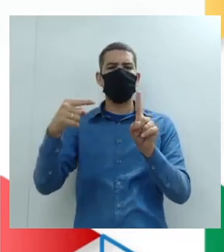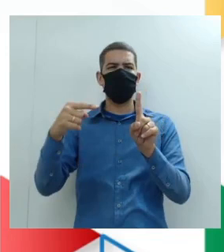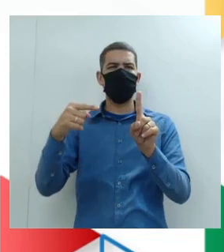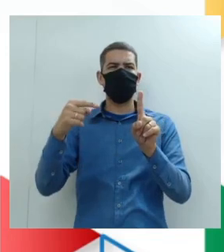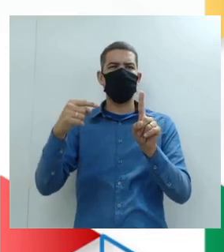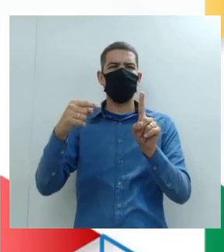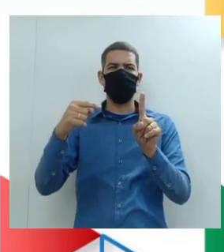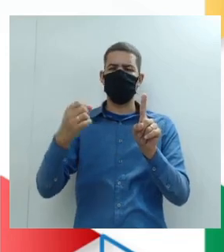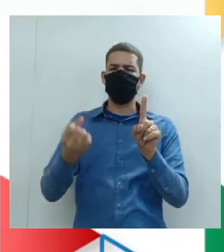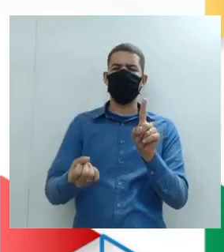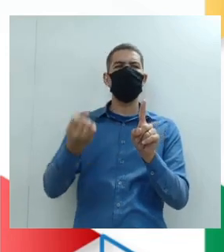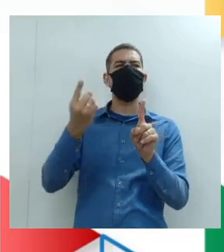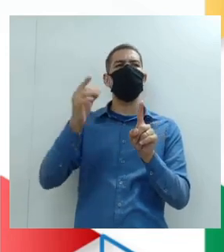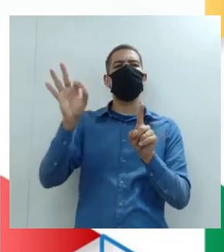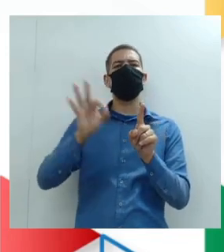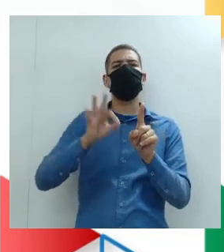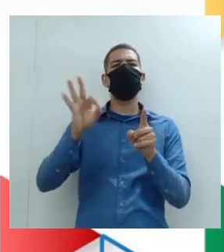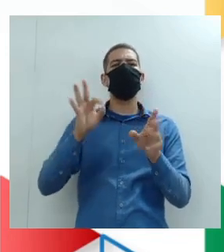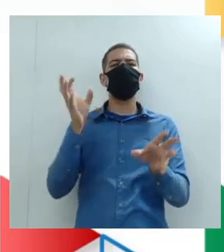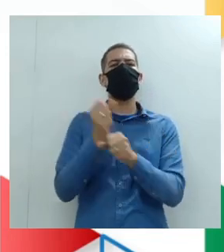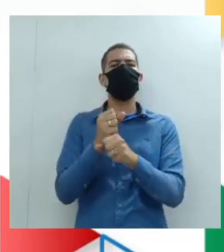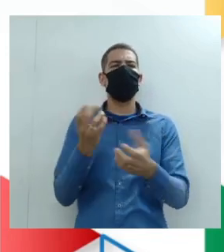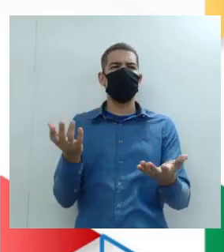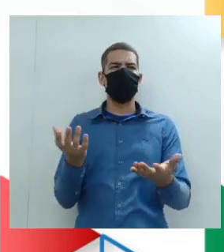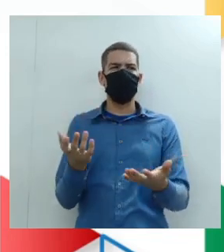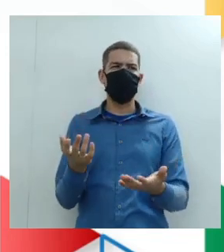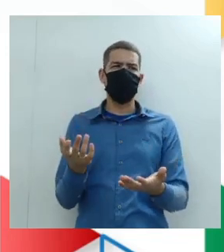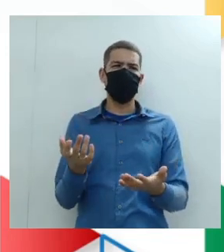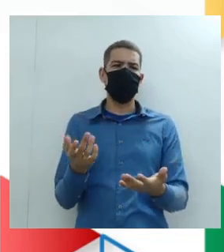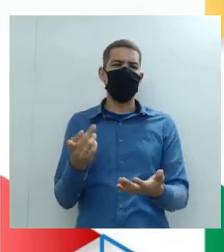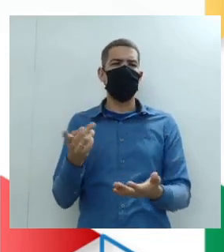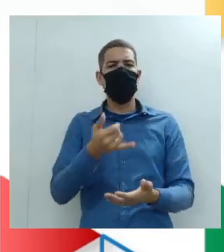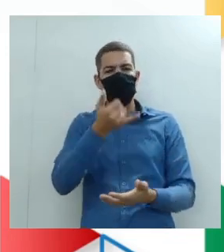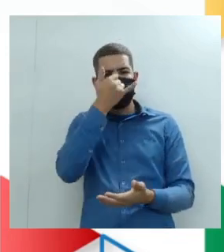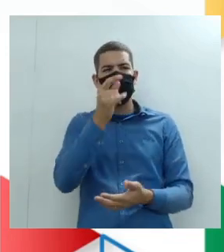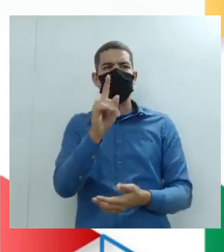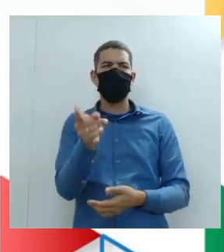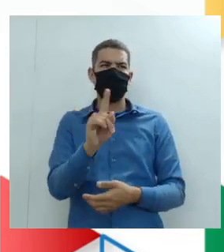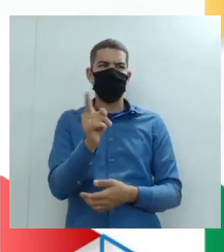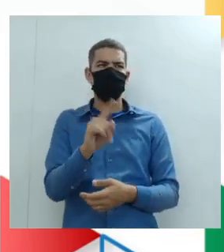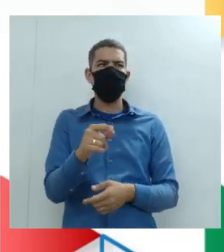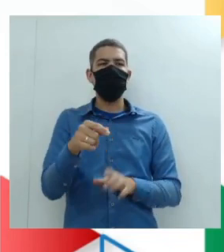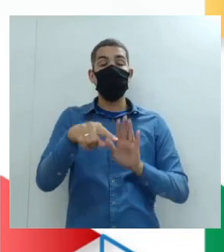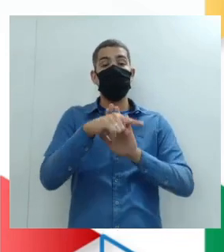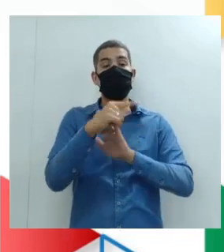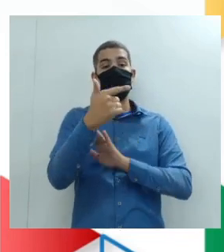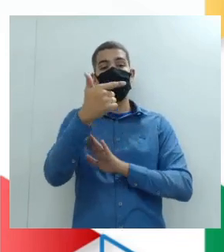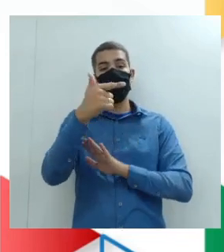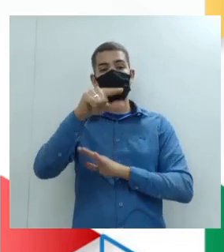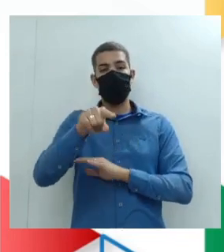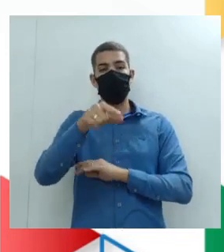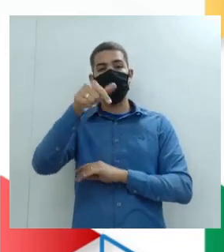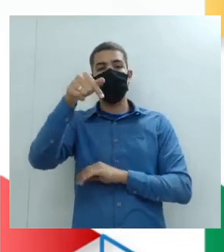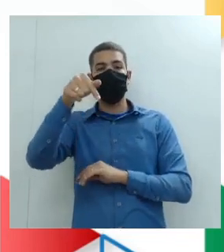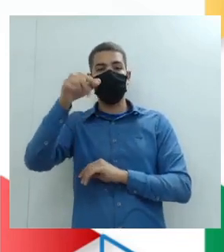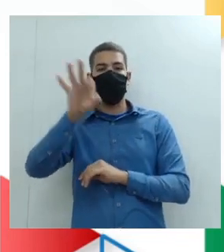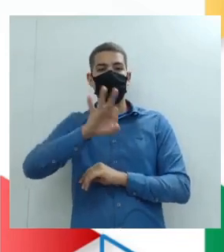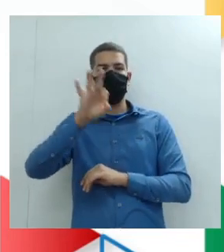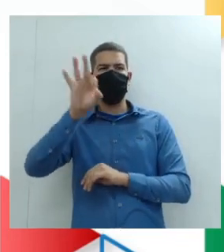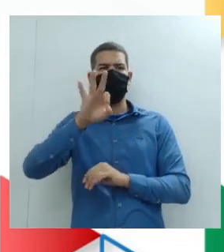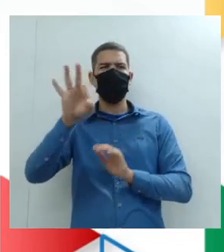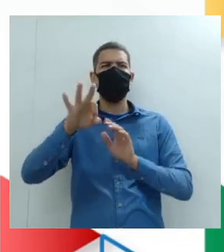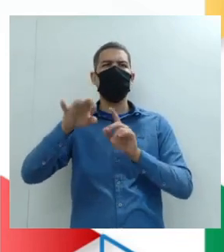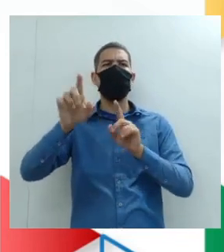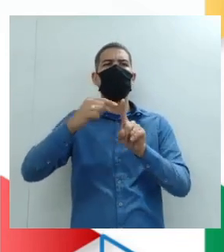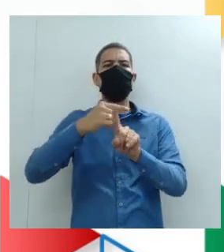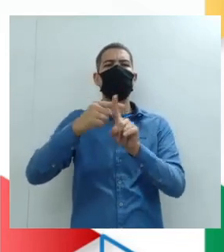foi a porcentagem? Não é pegadinha não, se liga aí. Menos 2,7%, tá? Qual é essa queda? Qual